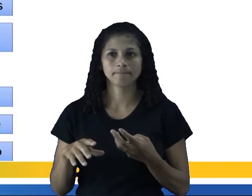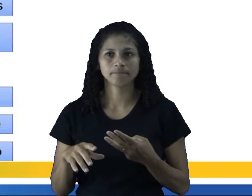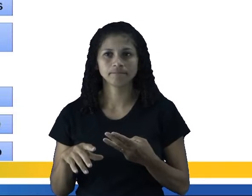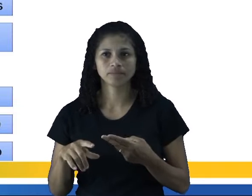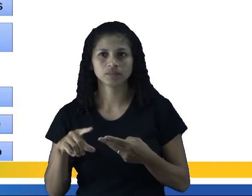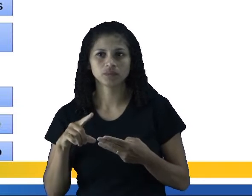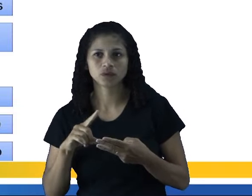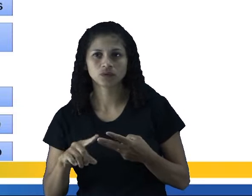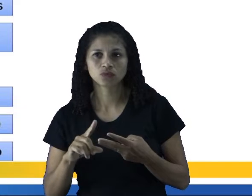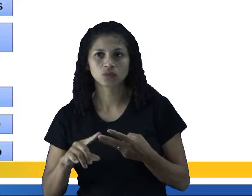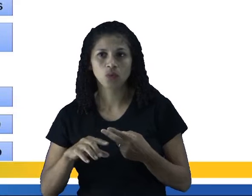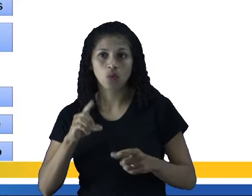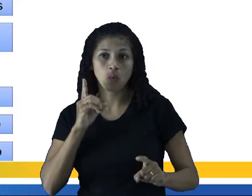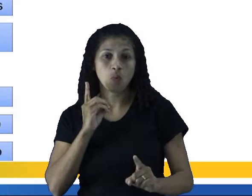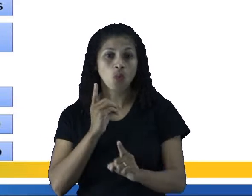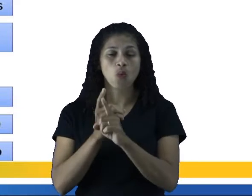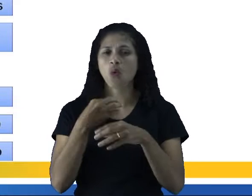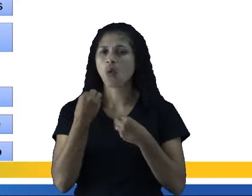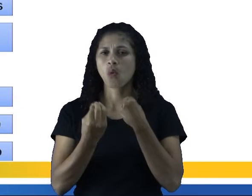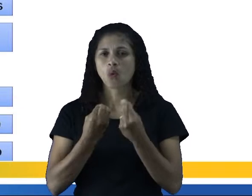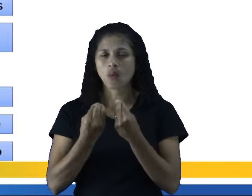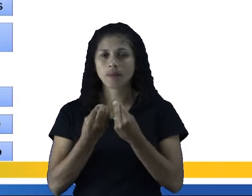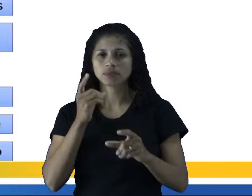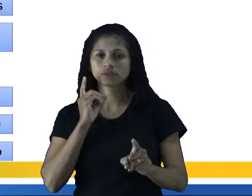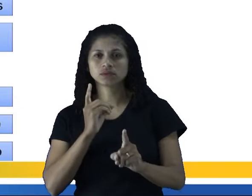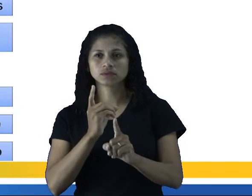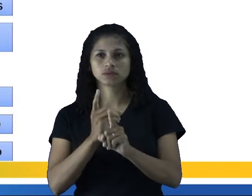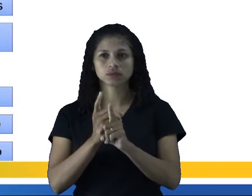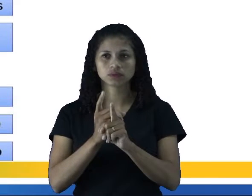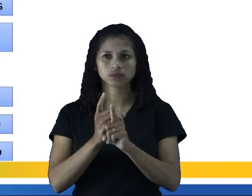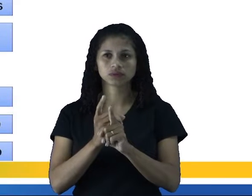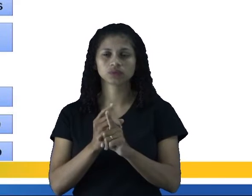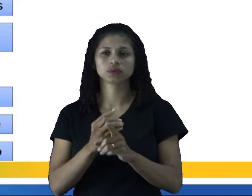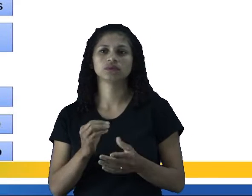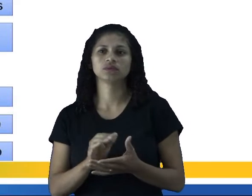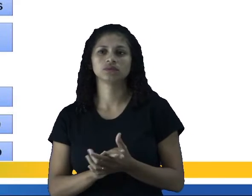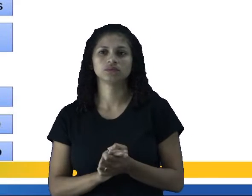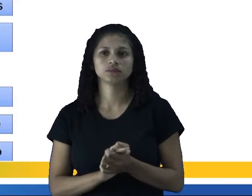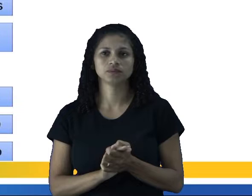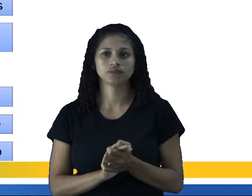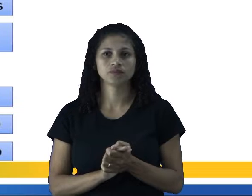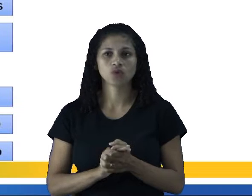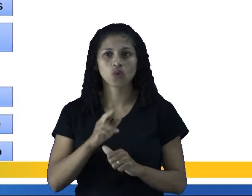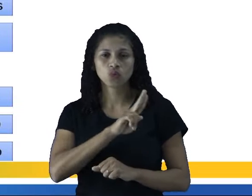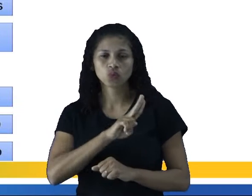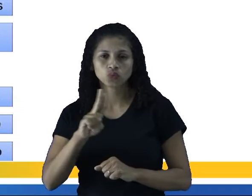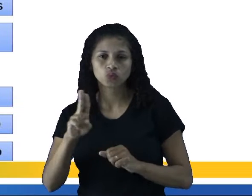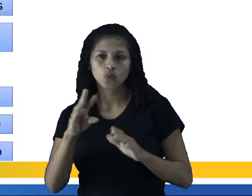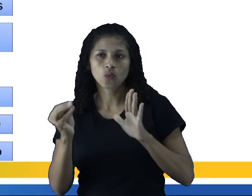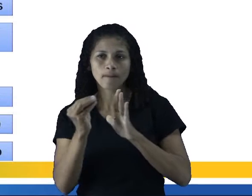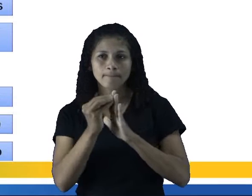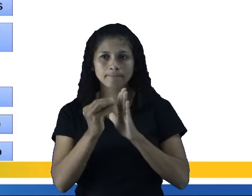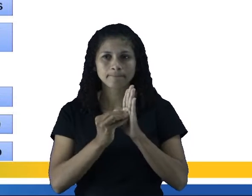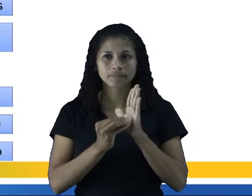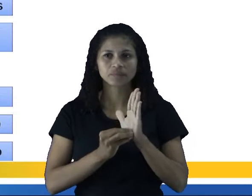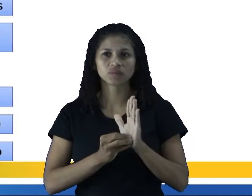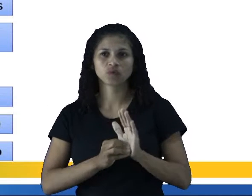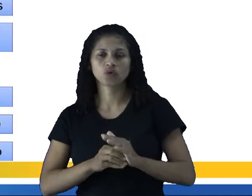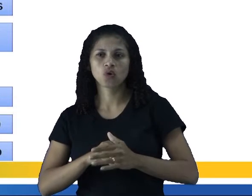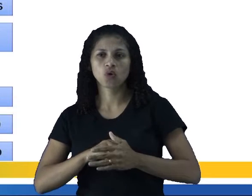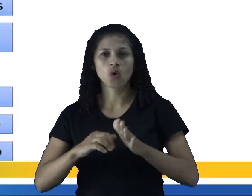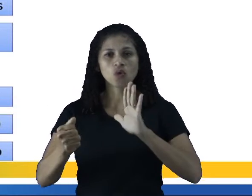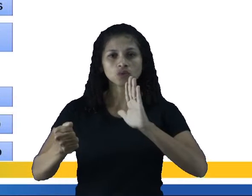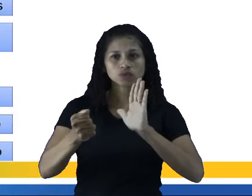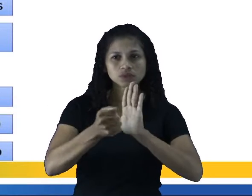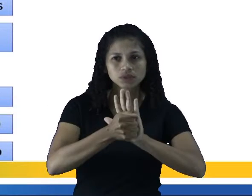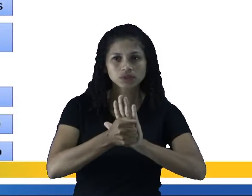qual ele é encontrado, que pode ser natural, artificial ou radioativo, o nome do elemento, o seu